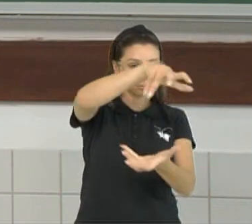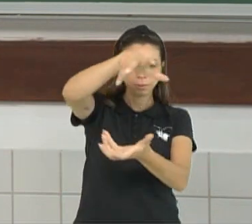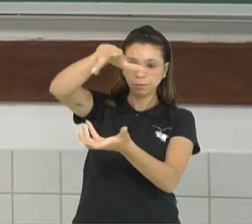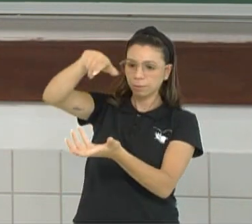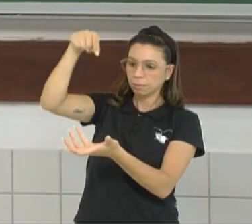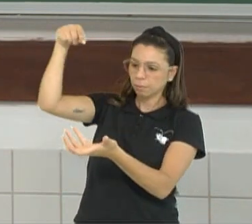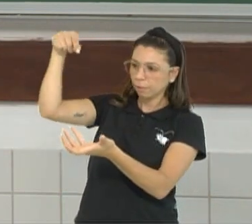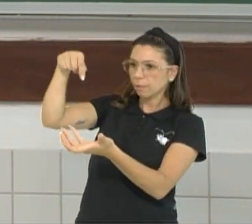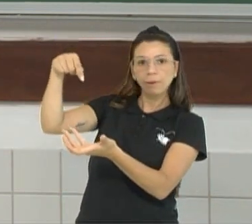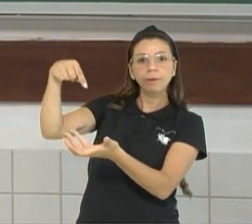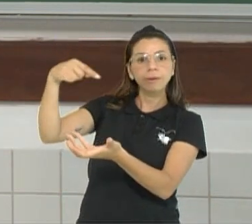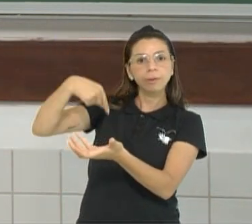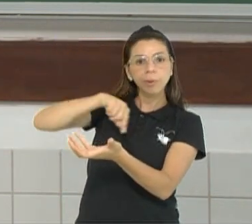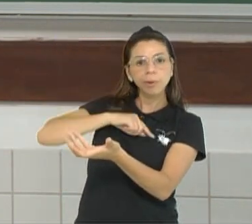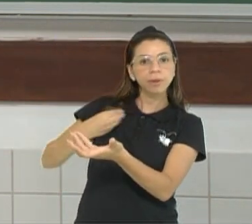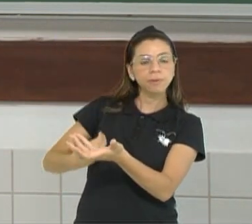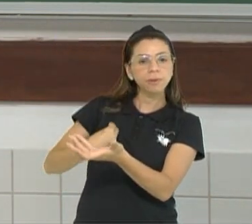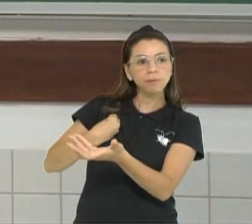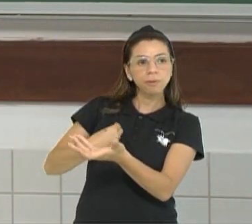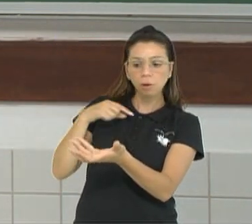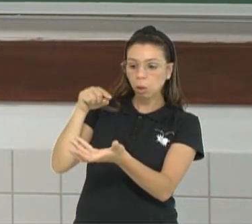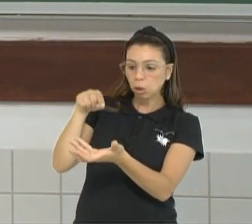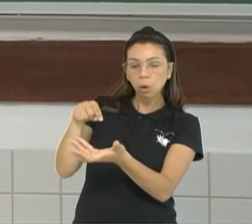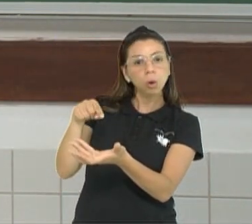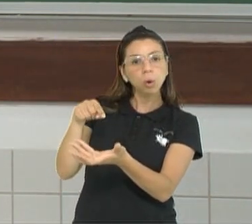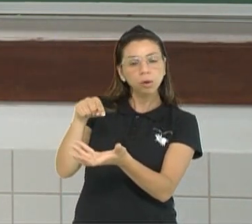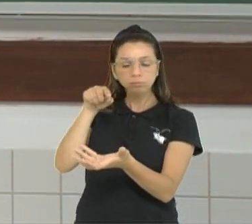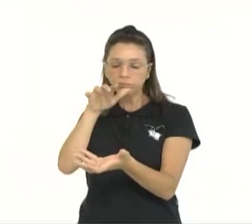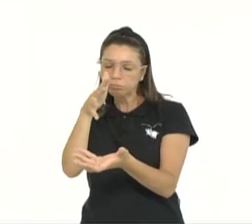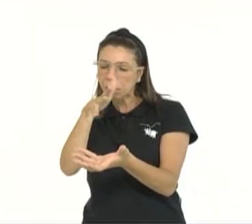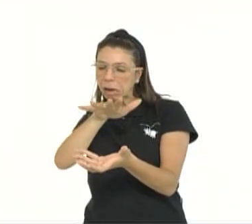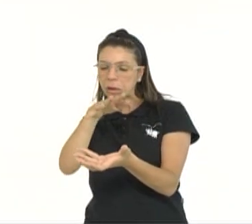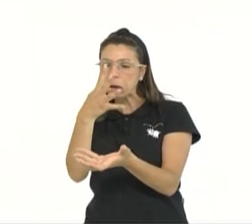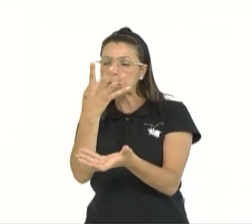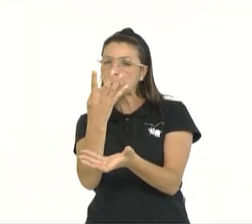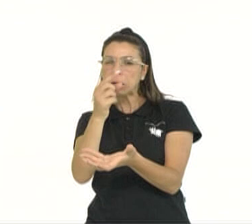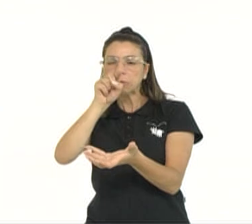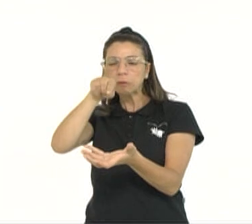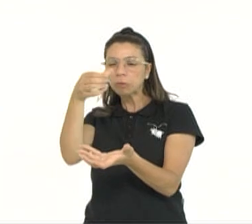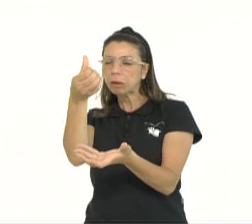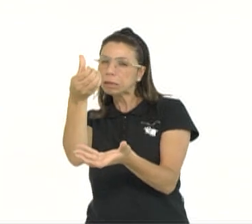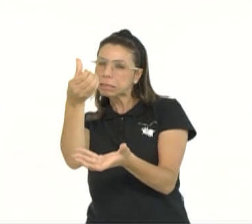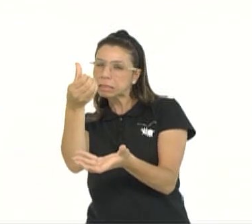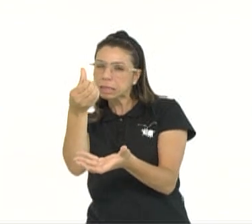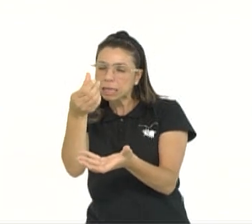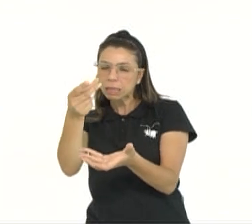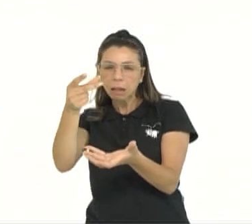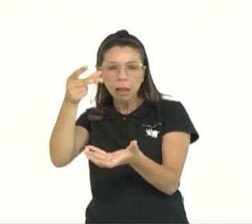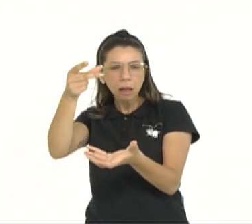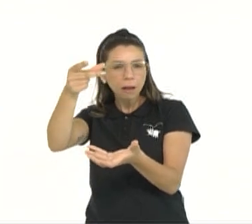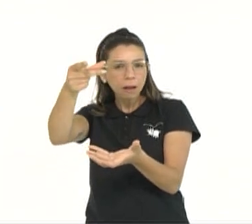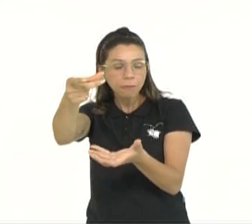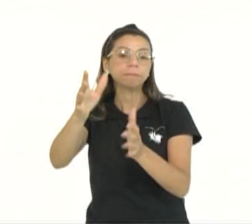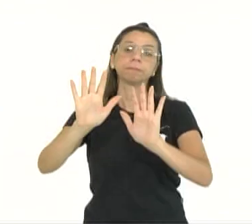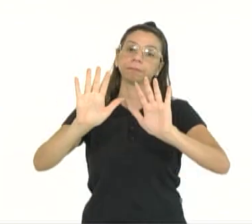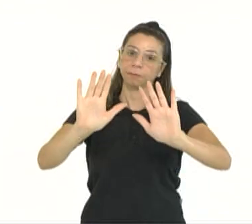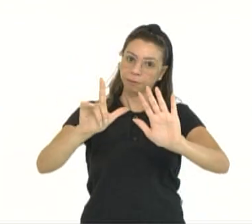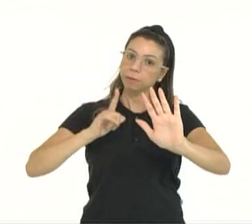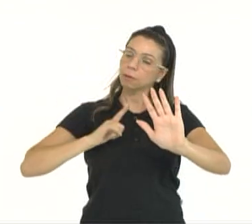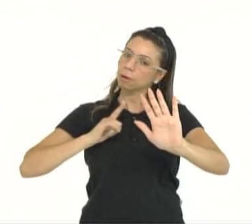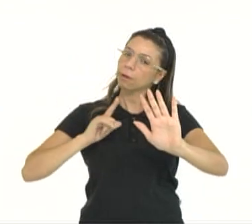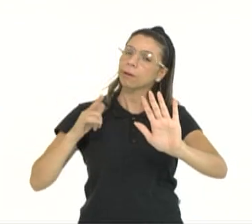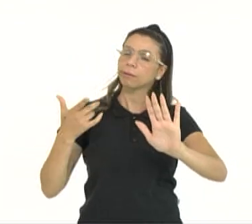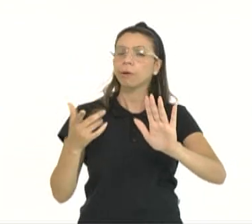nós vivemos, ele tem 4,6 bilhões de anos. É claro que essas datações, elas são